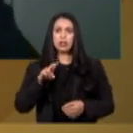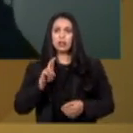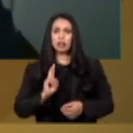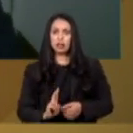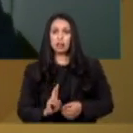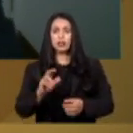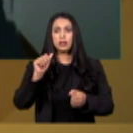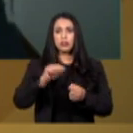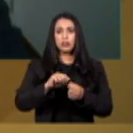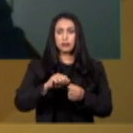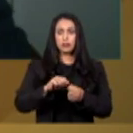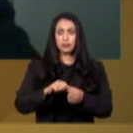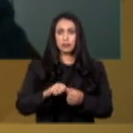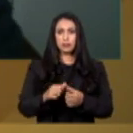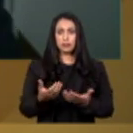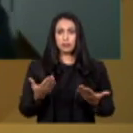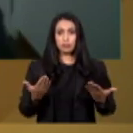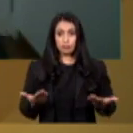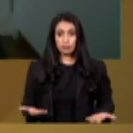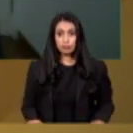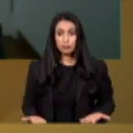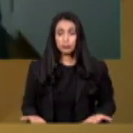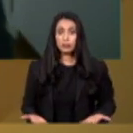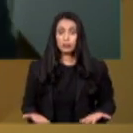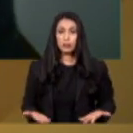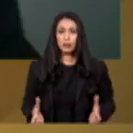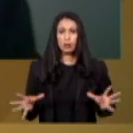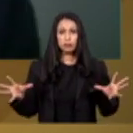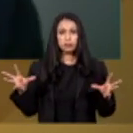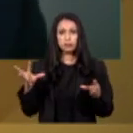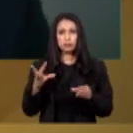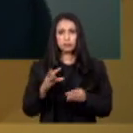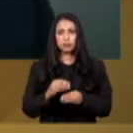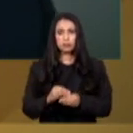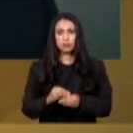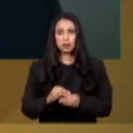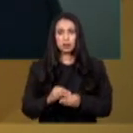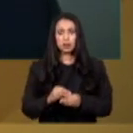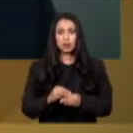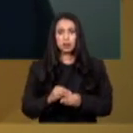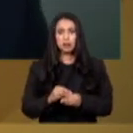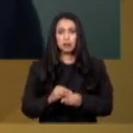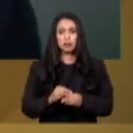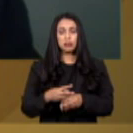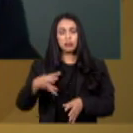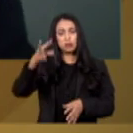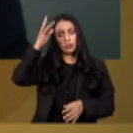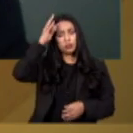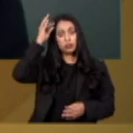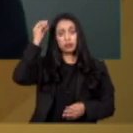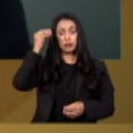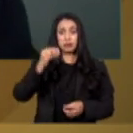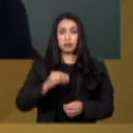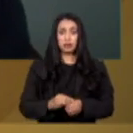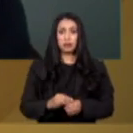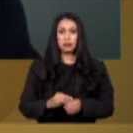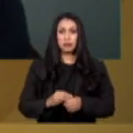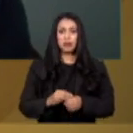interpostos no face né e a iva